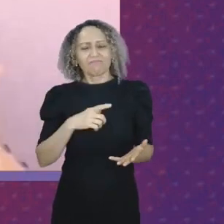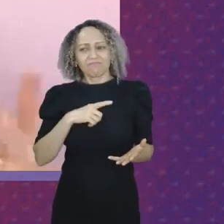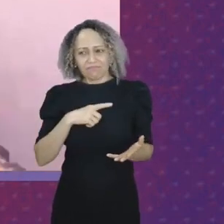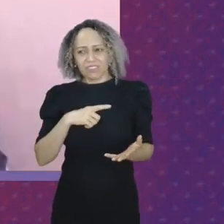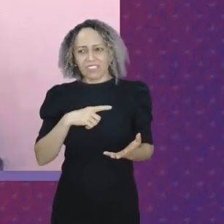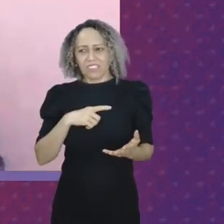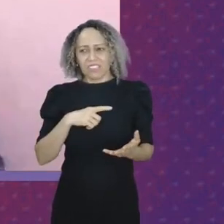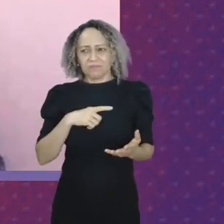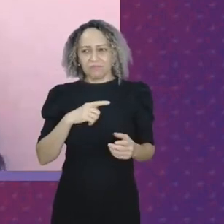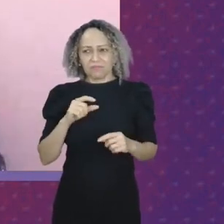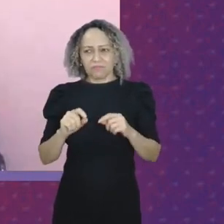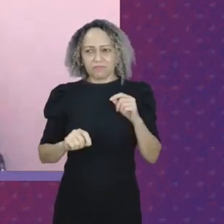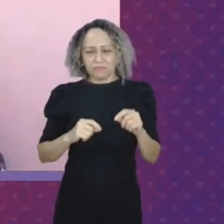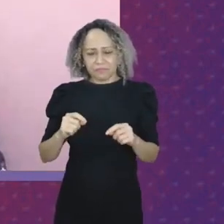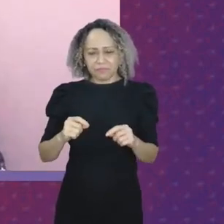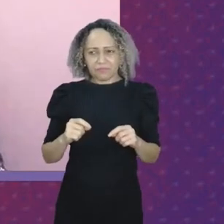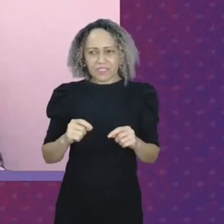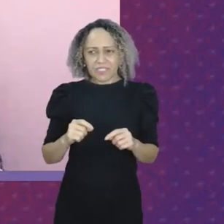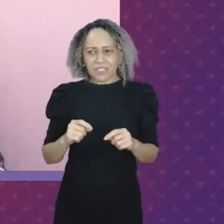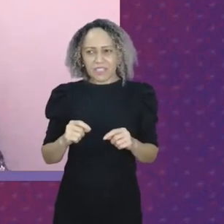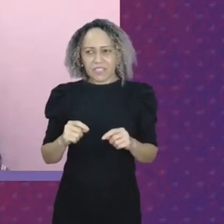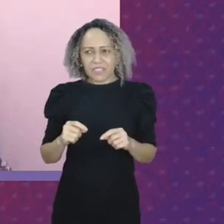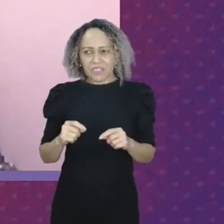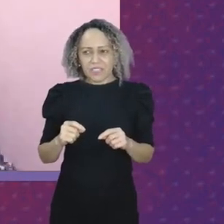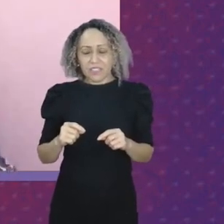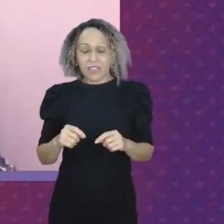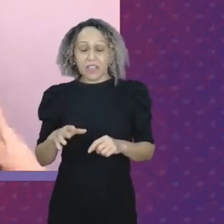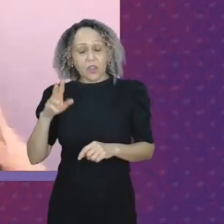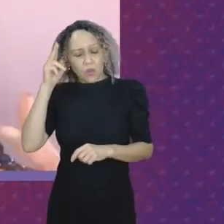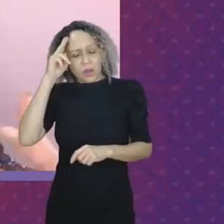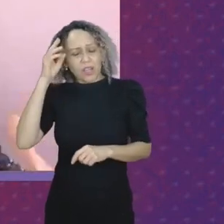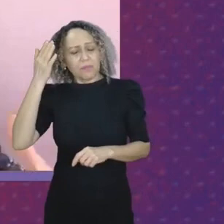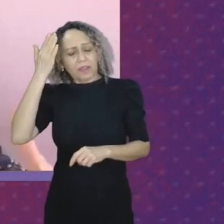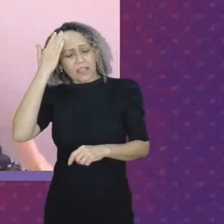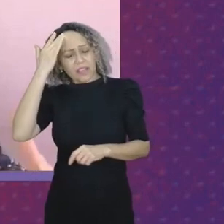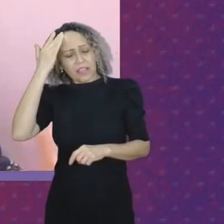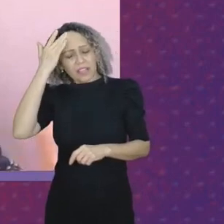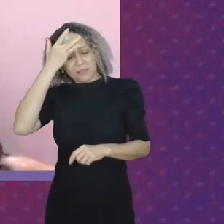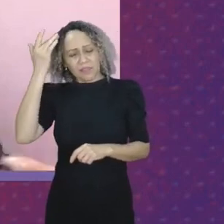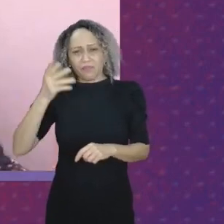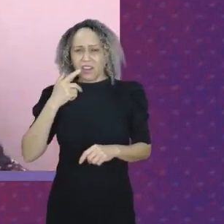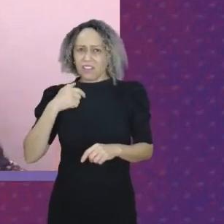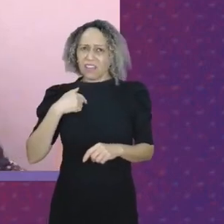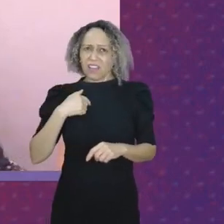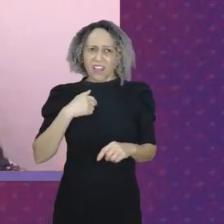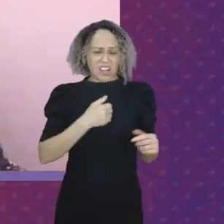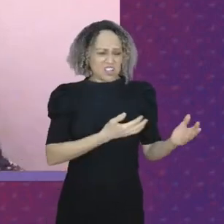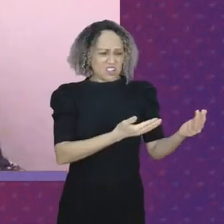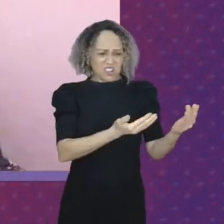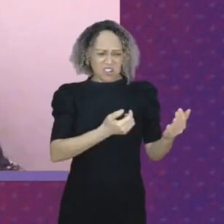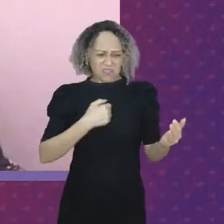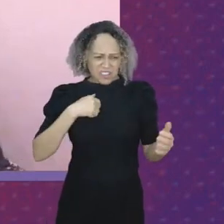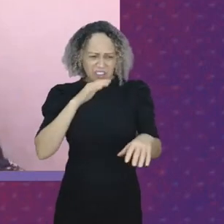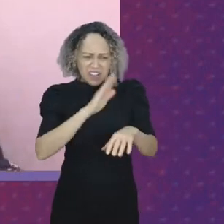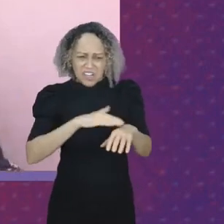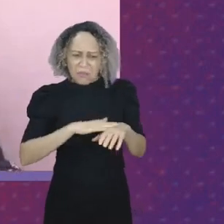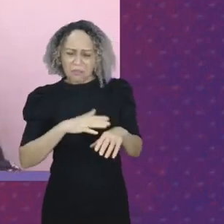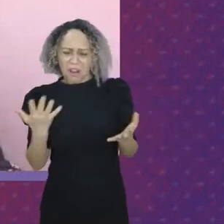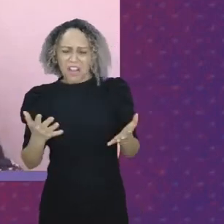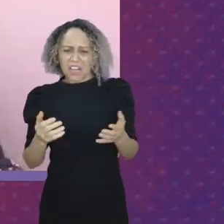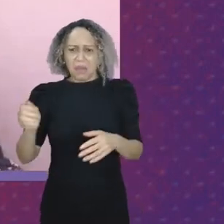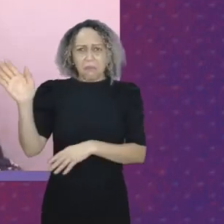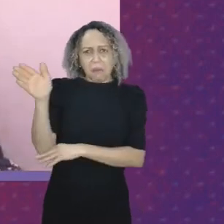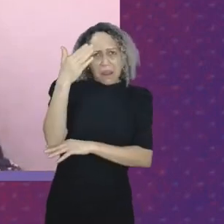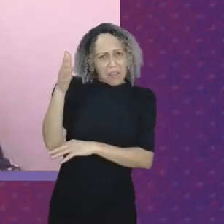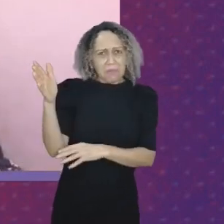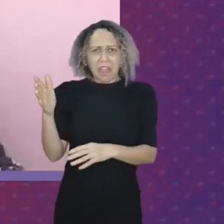estava mais efetivamente na JPT, eu lembro que o pessoal falava assim, a gente não quer só ser chamado para fazer a batucada, para balançar a bandeira e